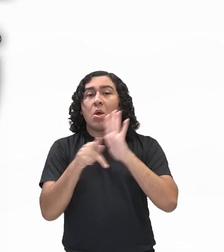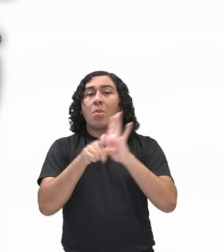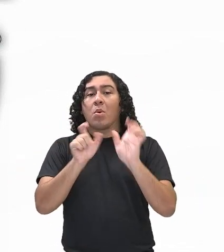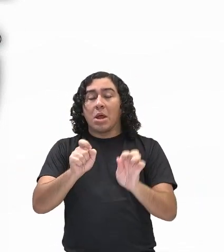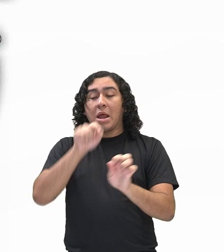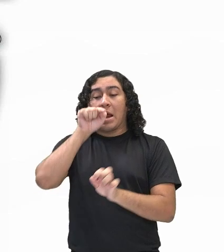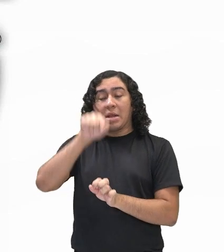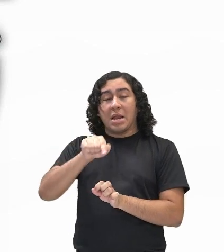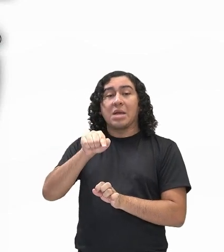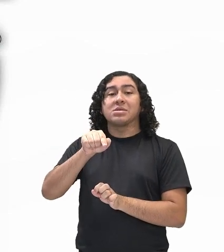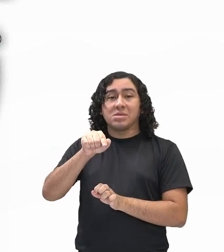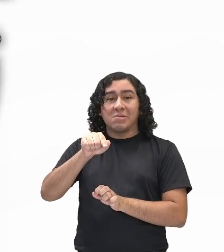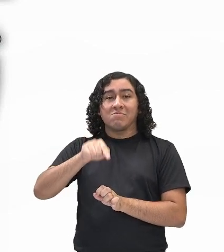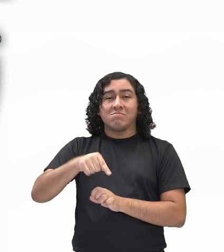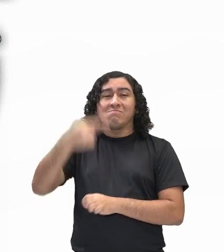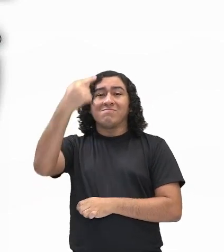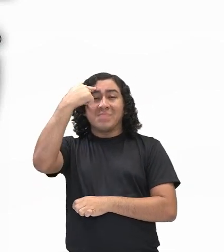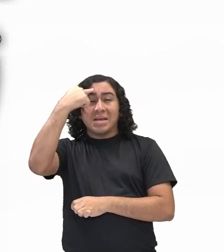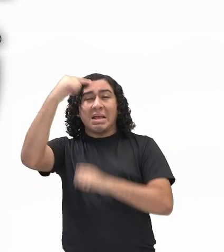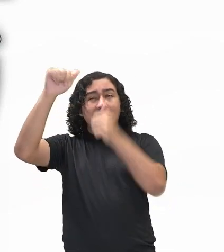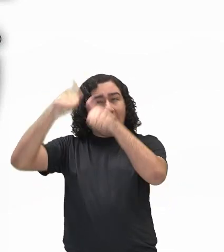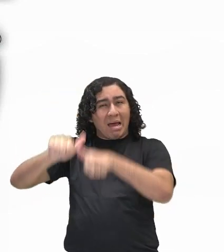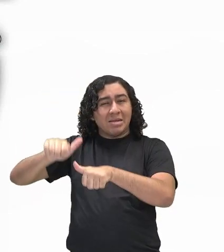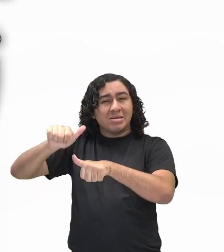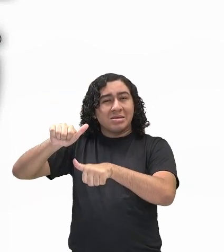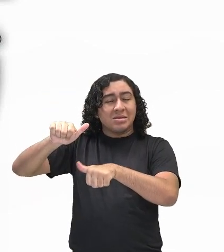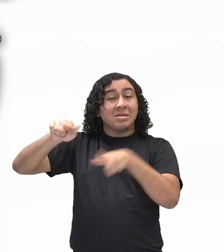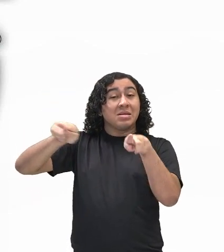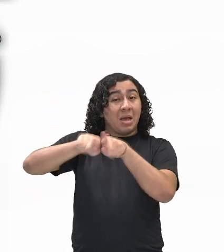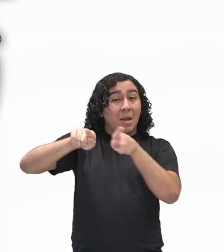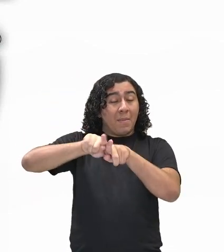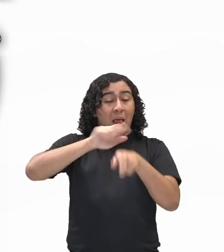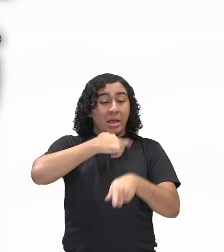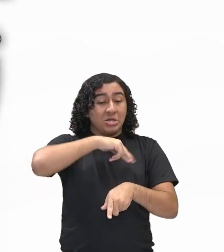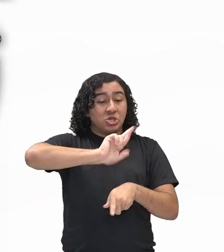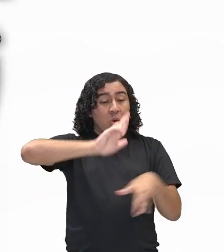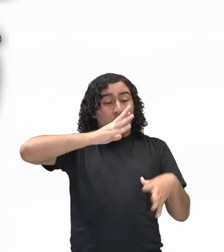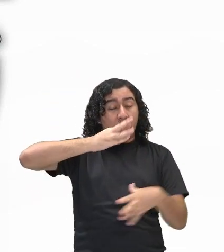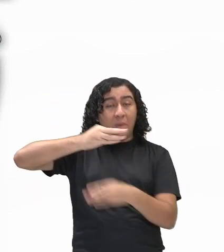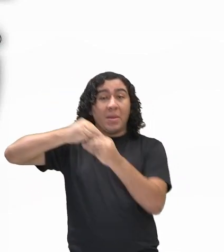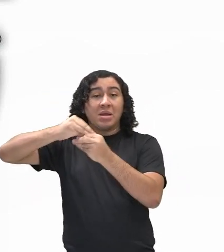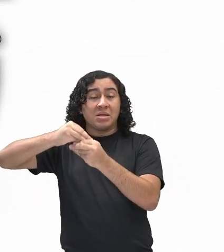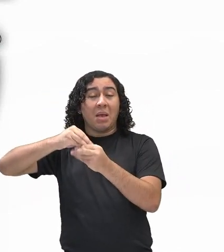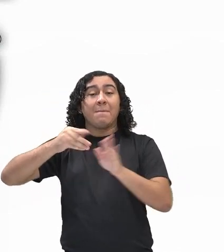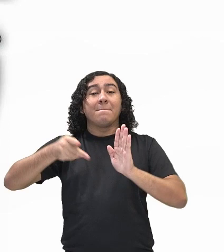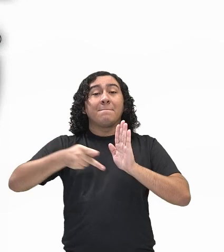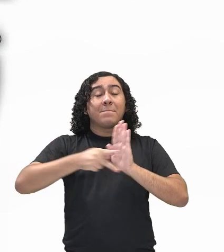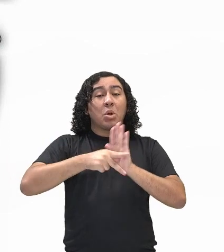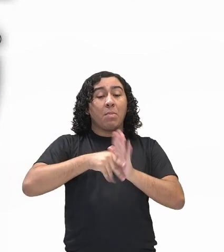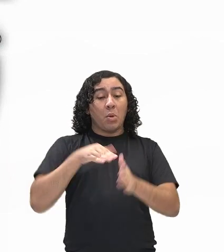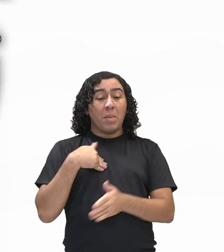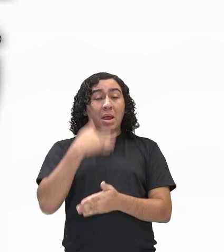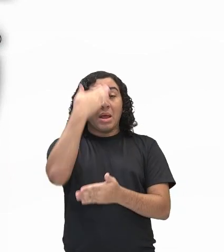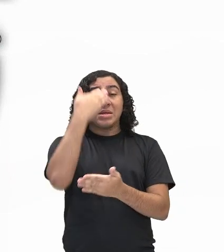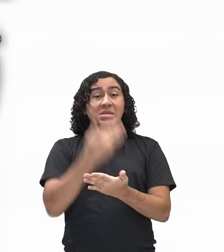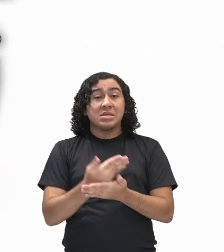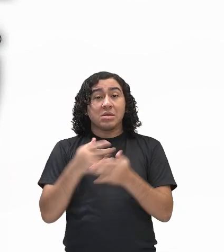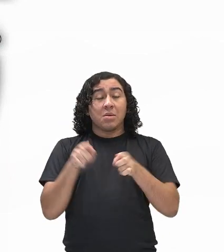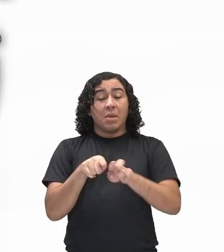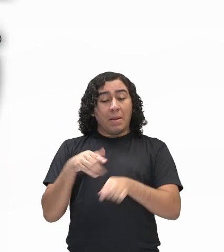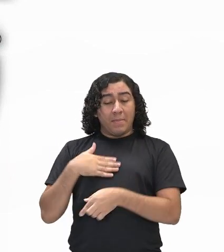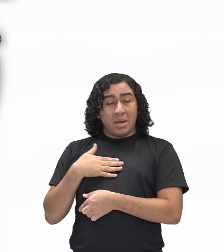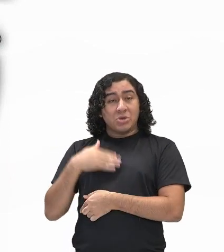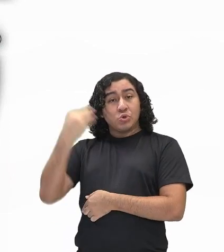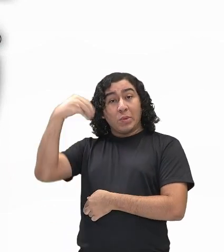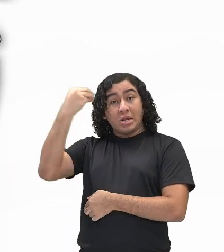jogo do juízo de valor. As minhas crenças, as minhas experiências de vida.